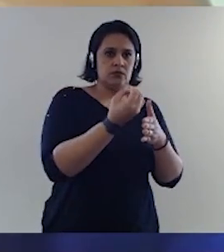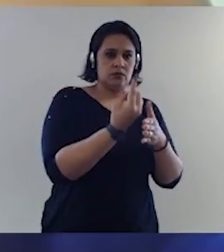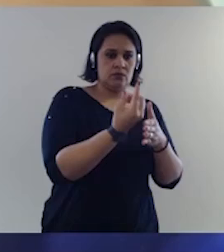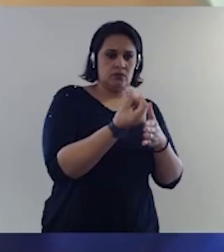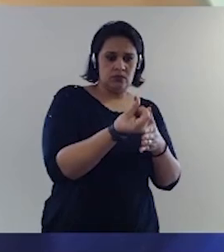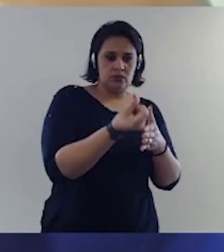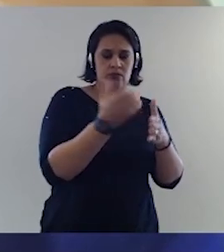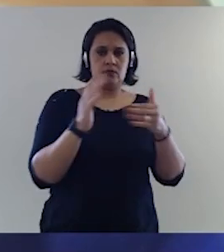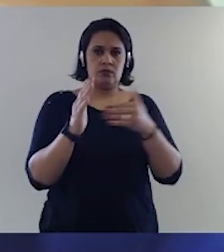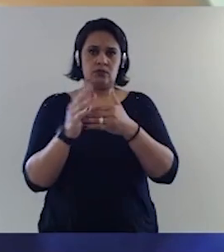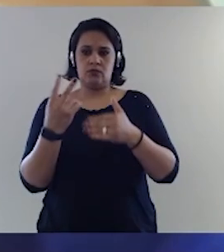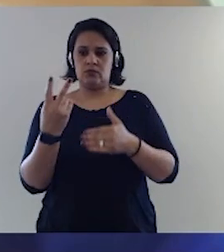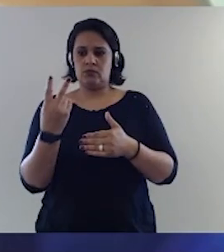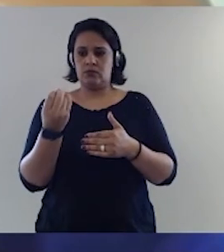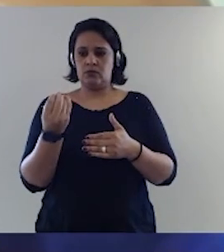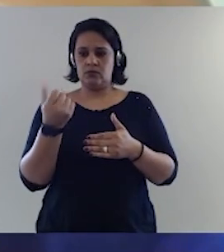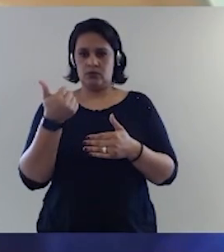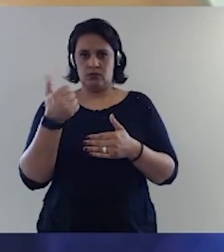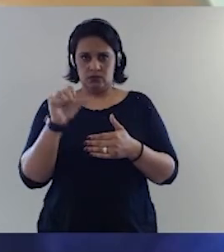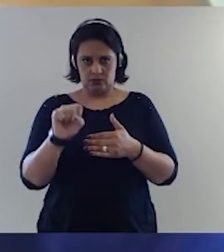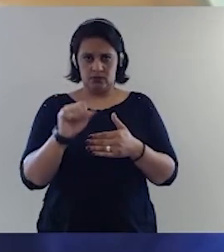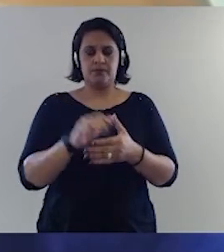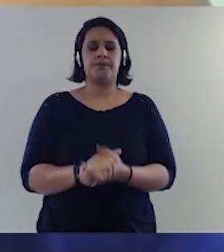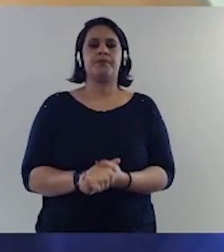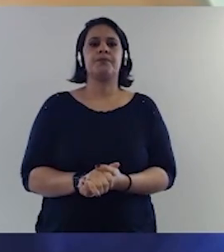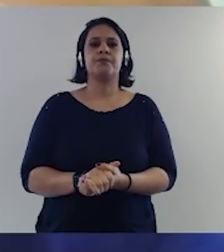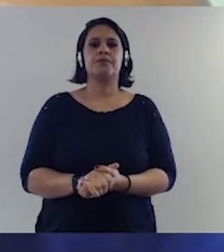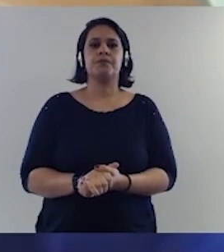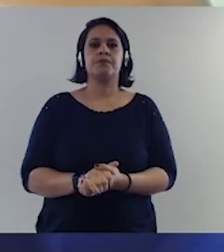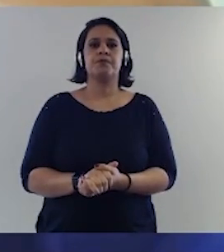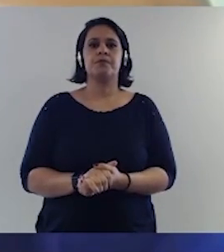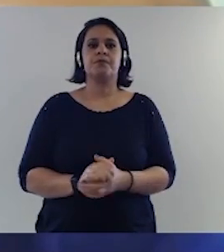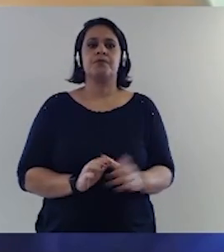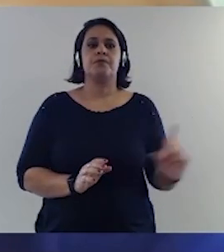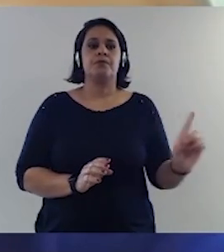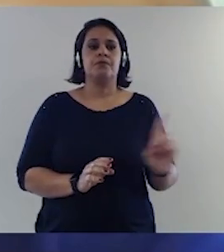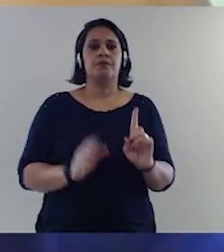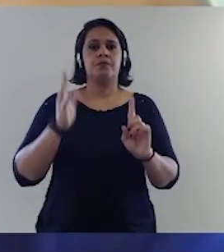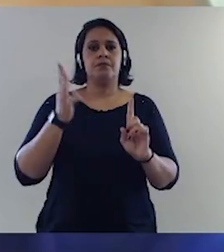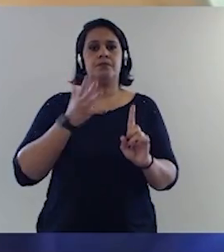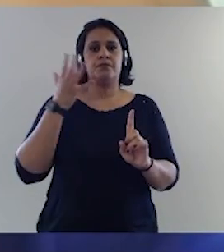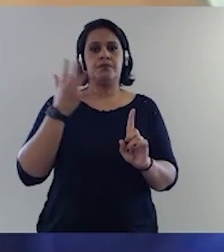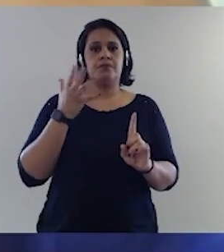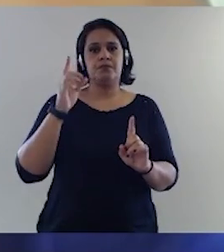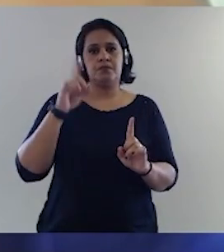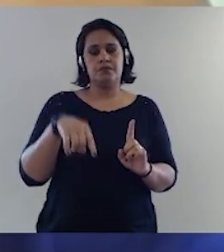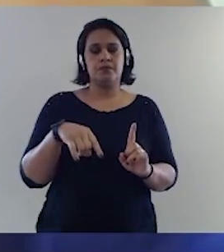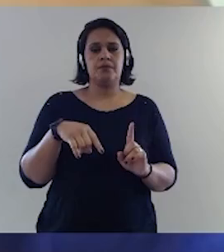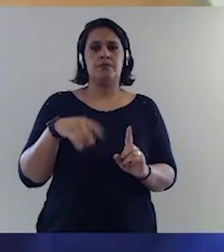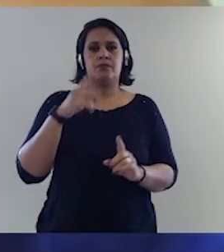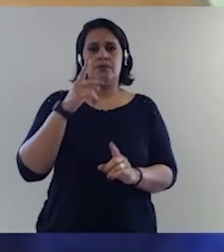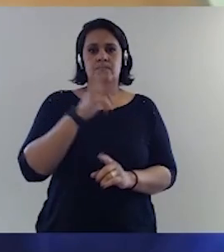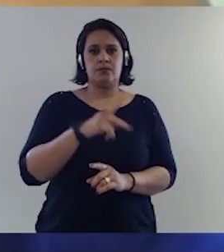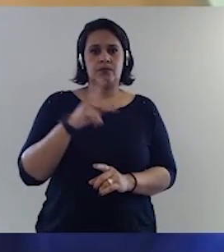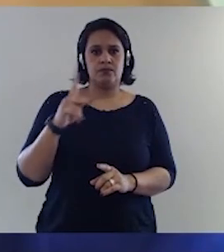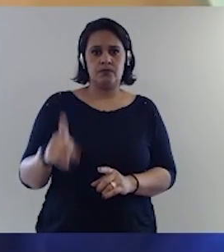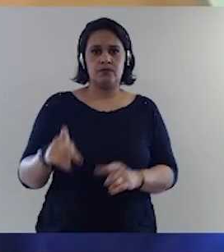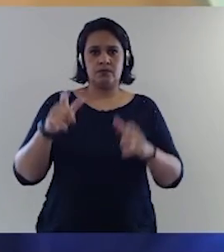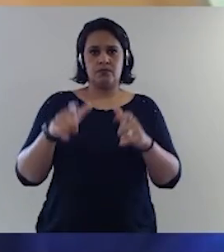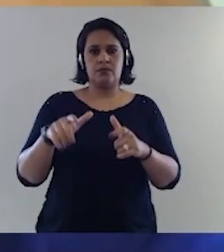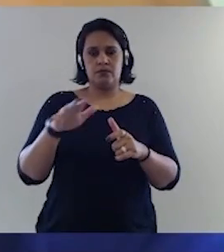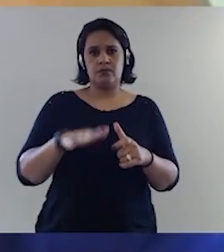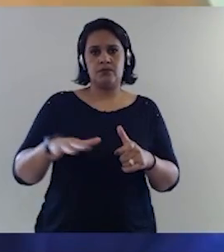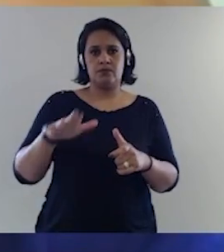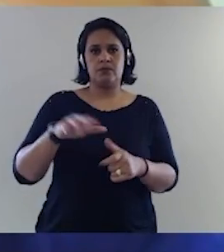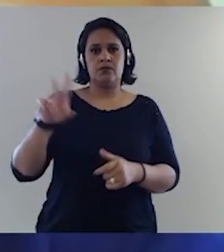a 2018. Como palestrante, convidamos o professor catedrático da Universidade